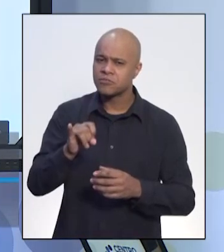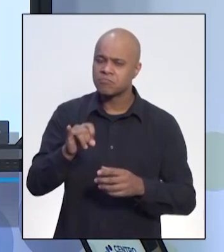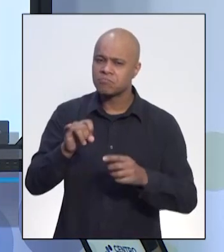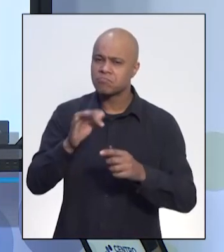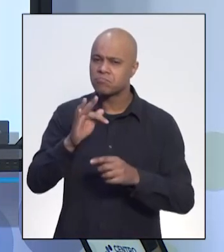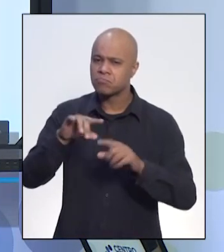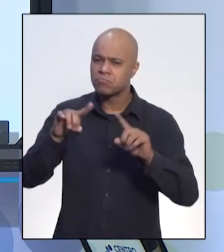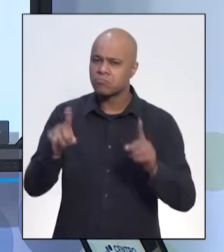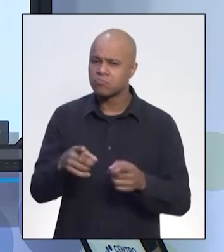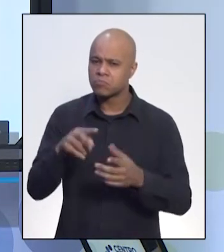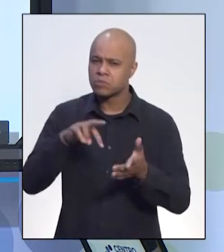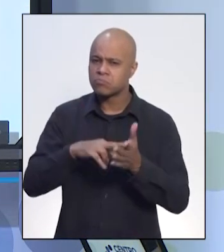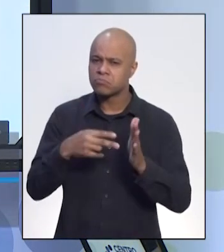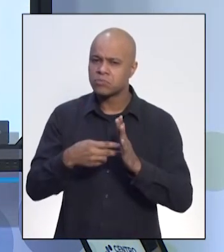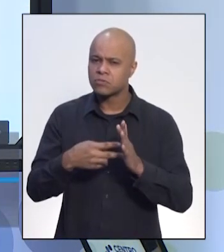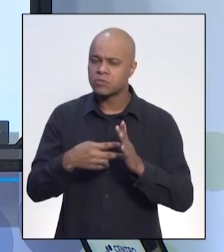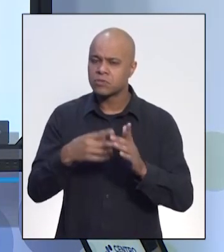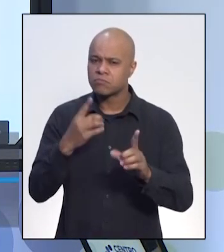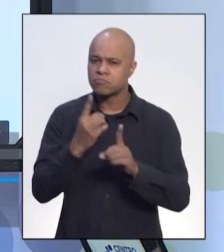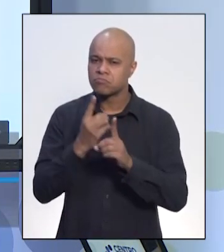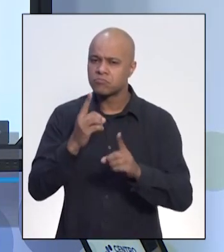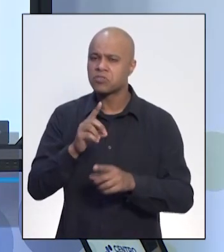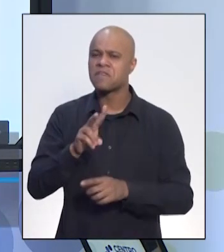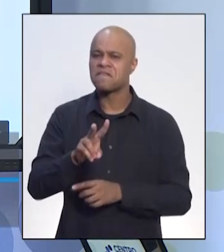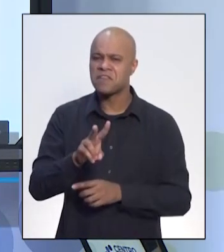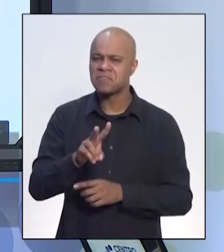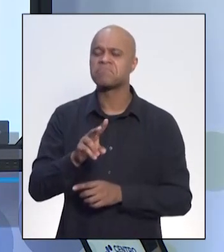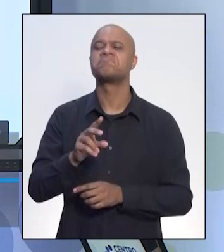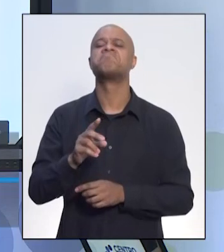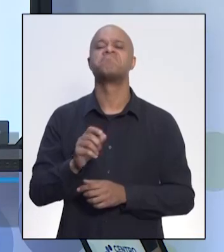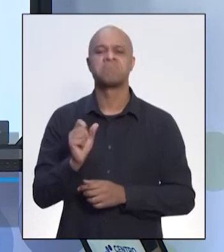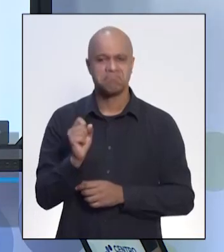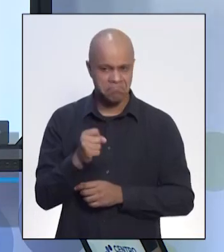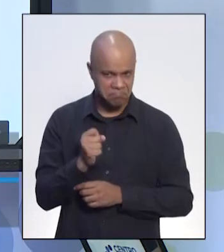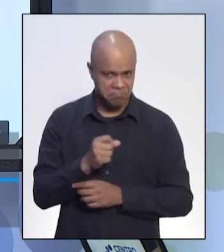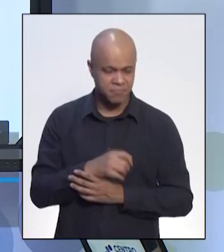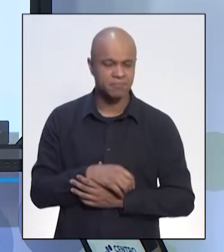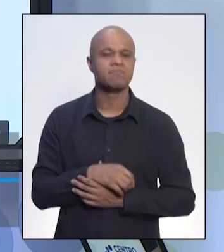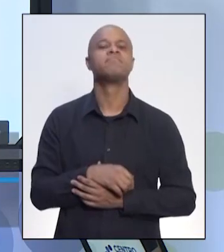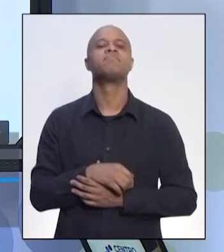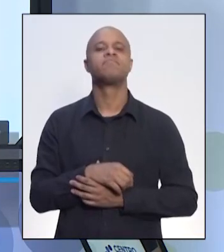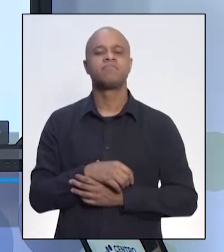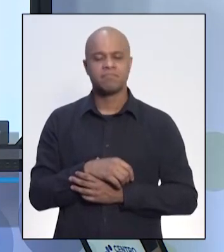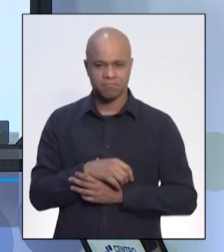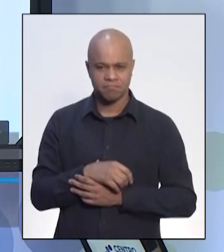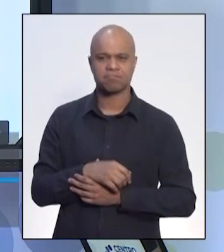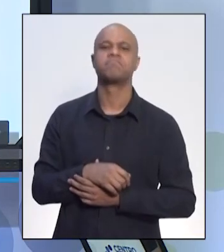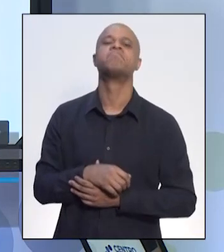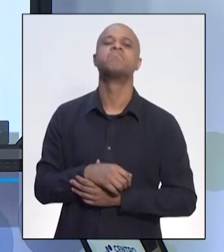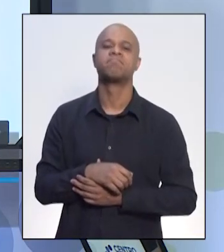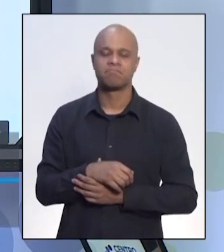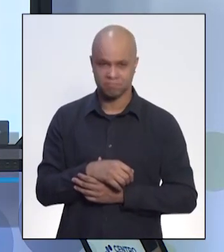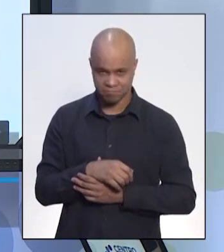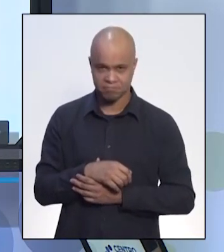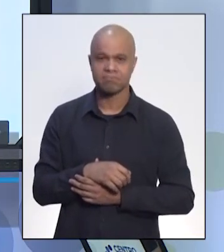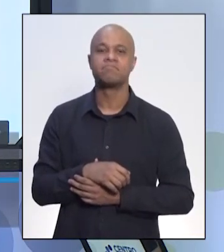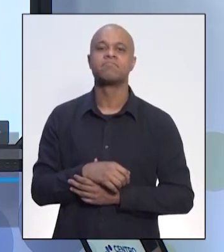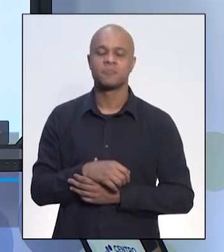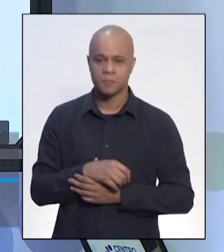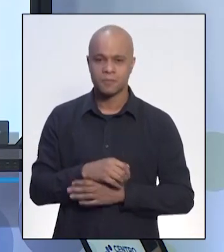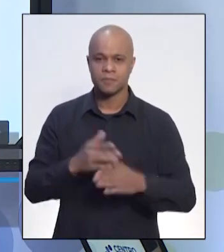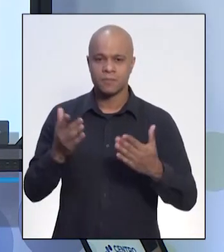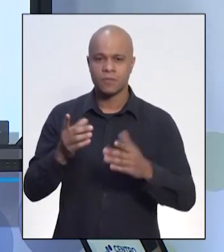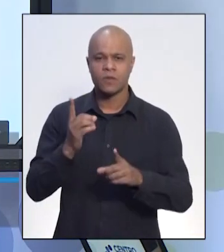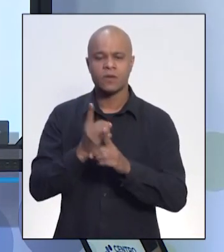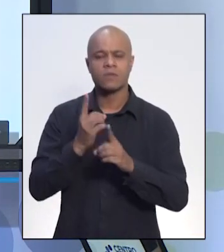grau, significa que eu vou ter que achar o vértice. Então, como eu anotei aqui, a gente vai fazer o x do vértice.